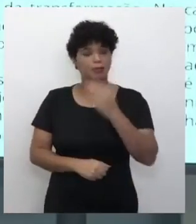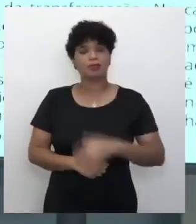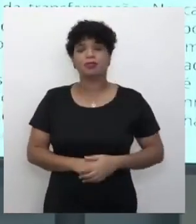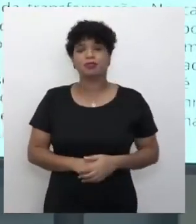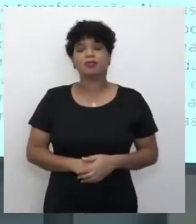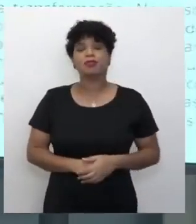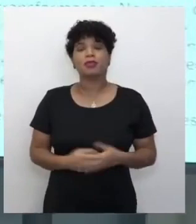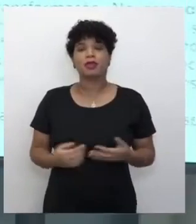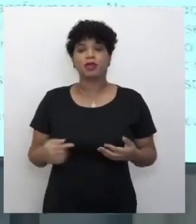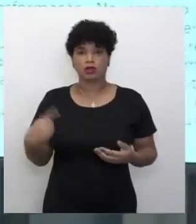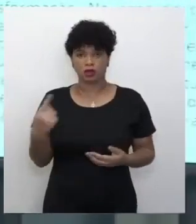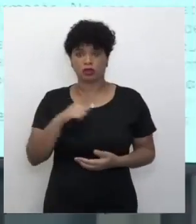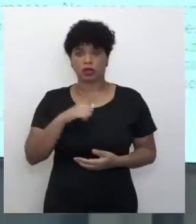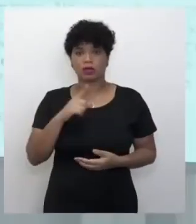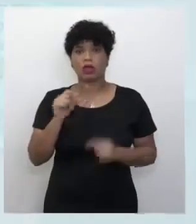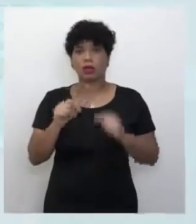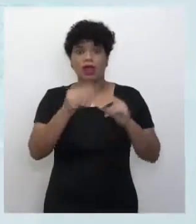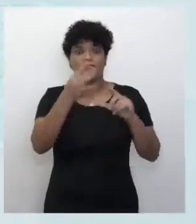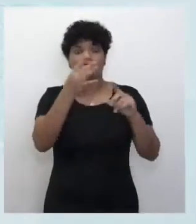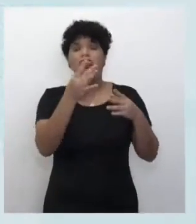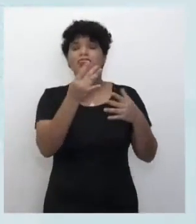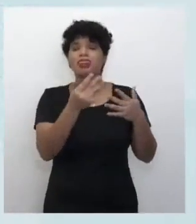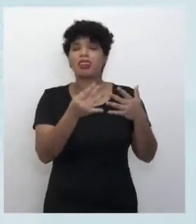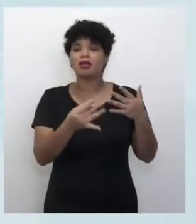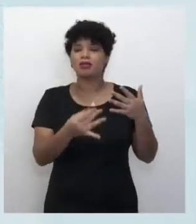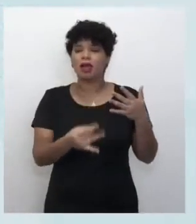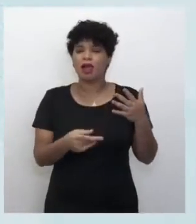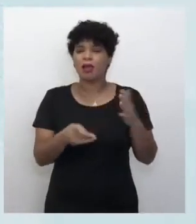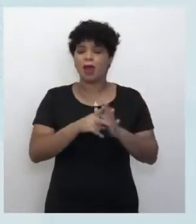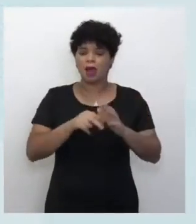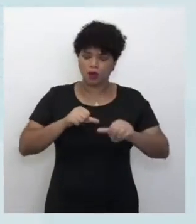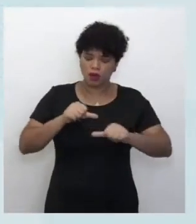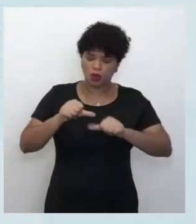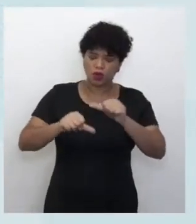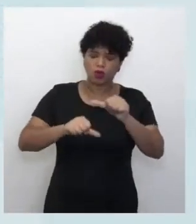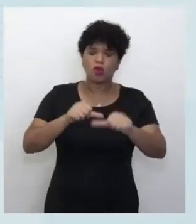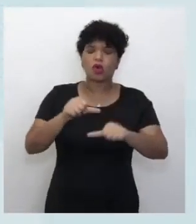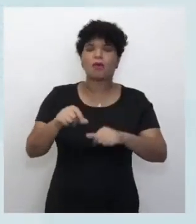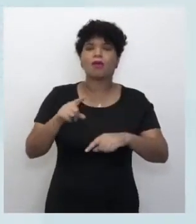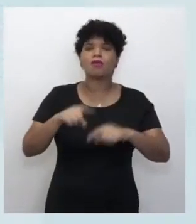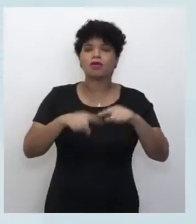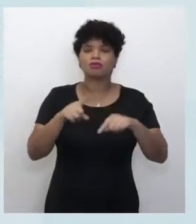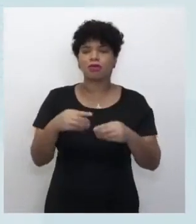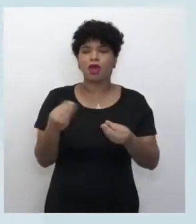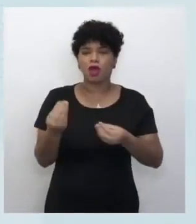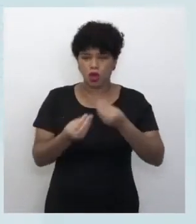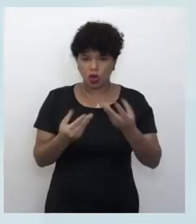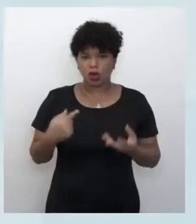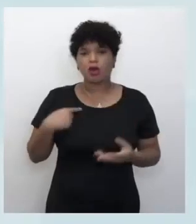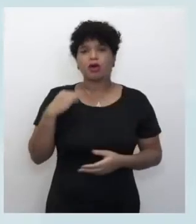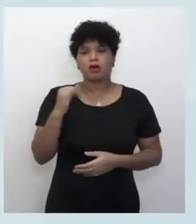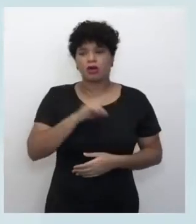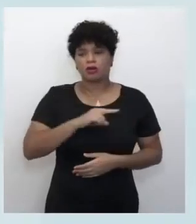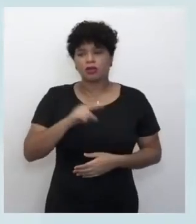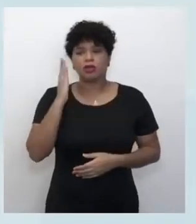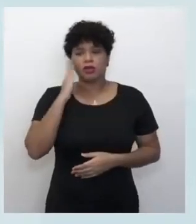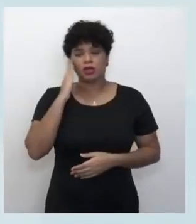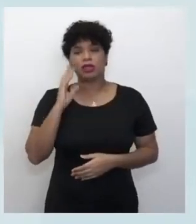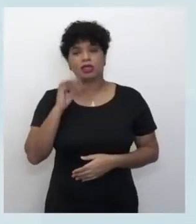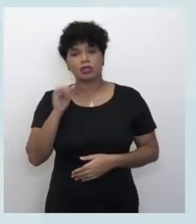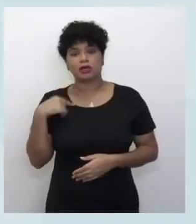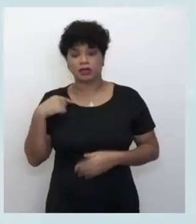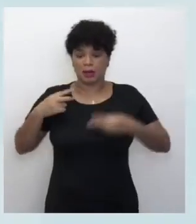temos, né, a descrição da transformação química ou da transformação da matéria. Como eu disse, né, para você